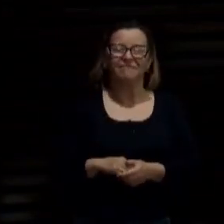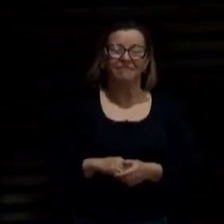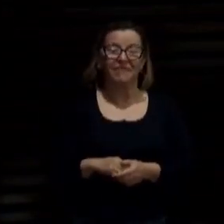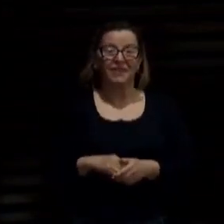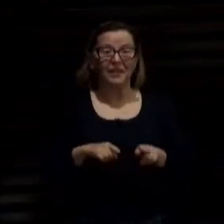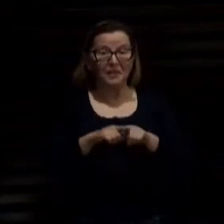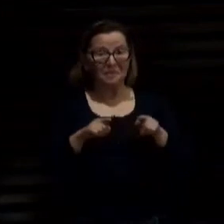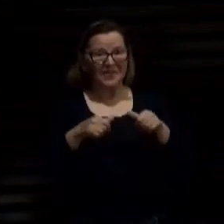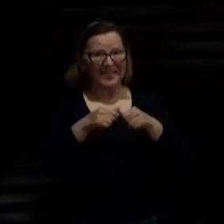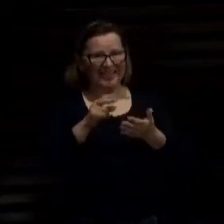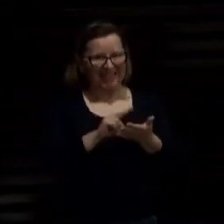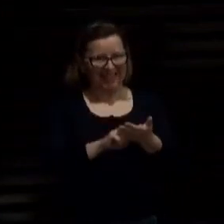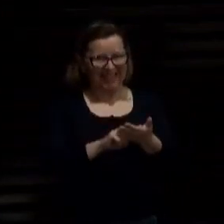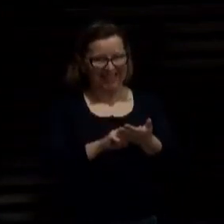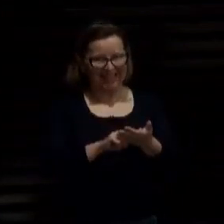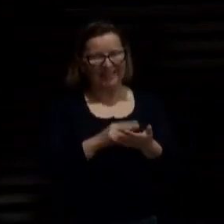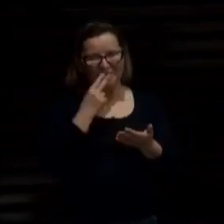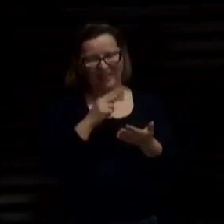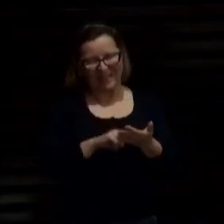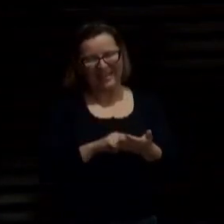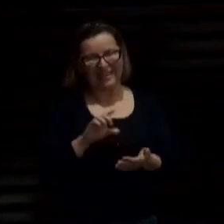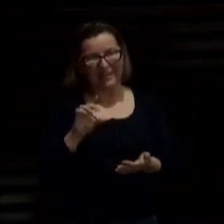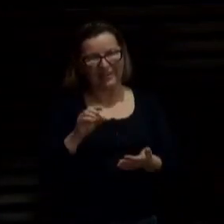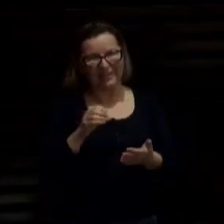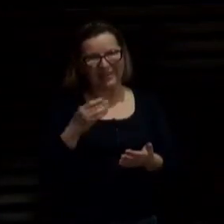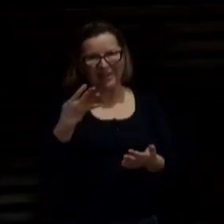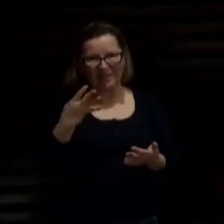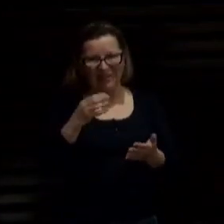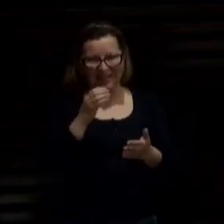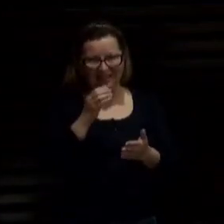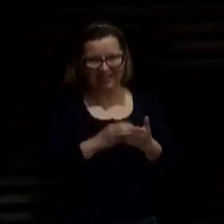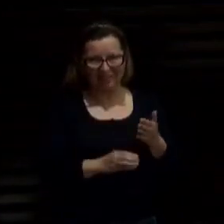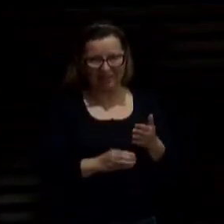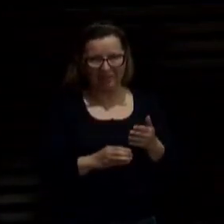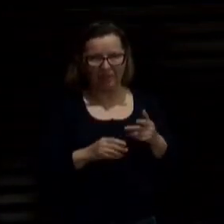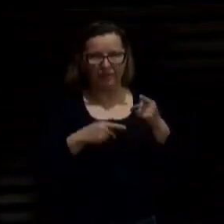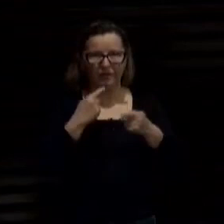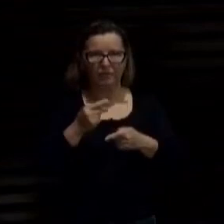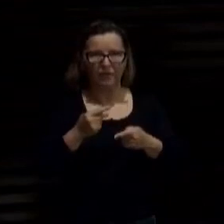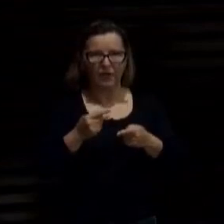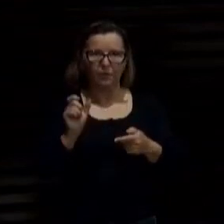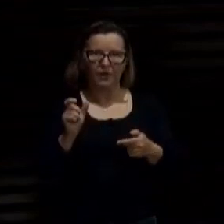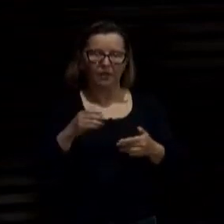apenas 4 capítulos, ele menciona, ele cita a alegria mais ou menos 20 vezes.